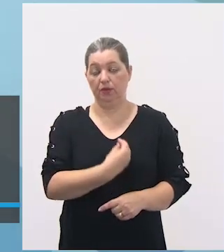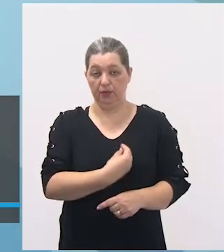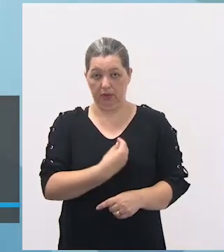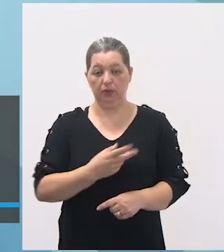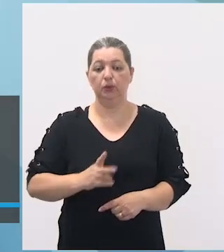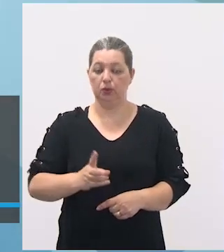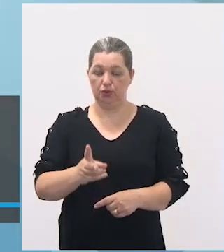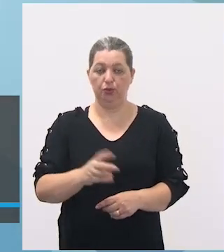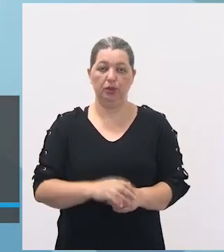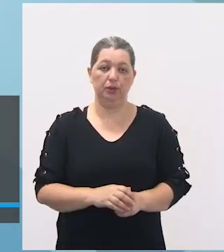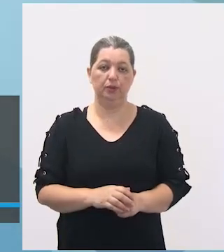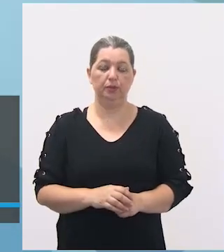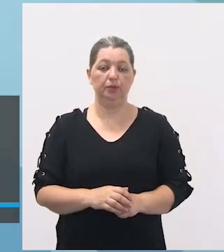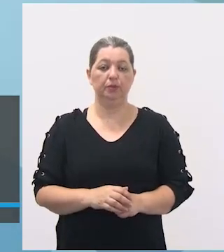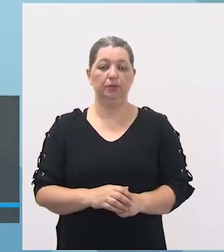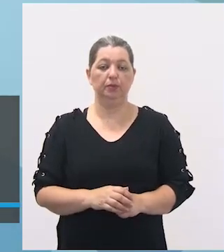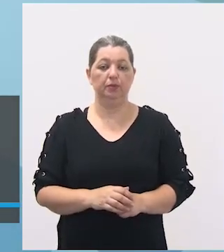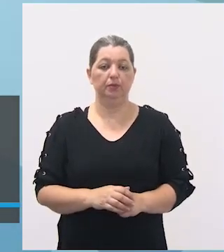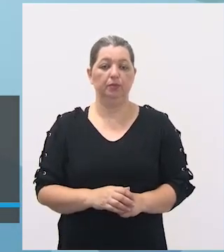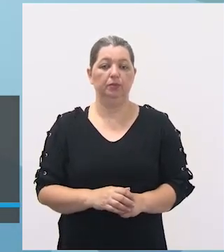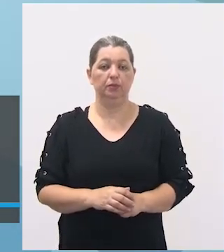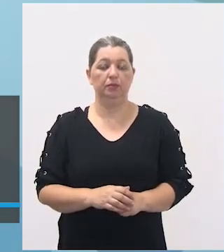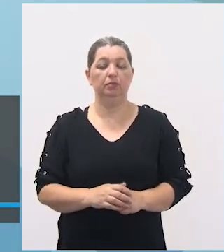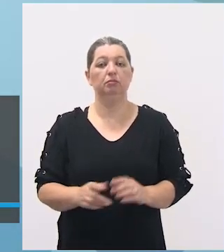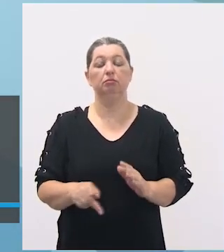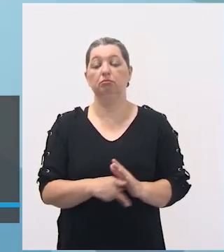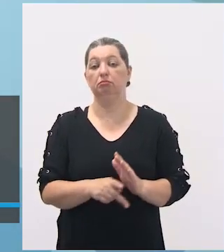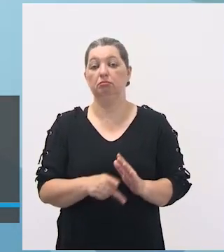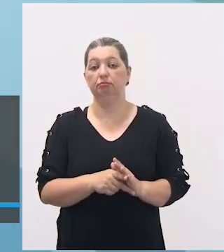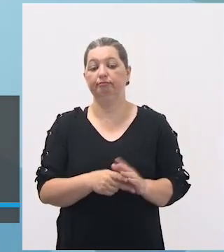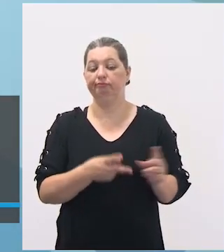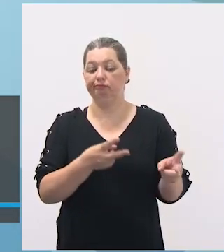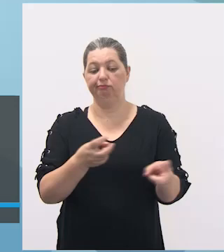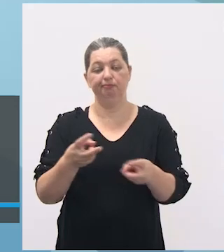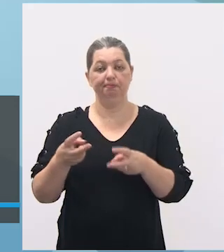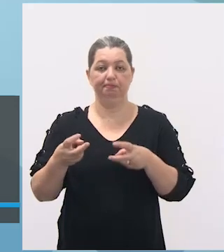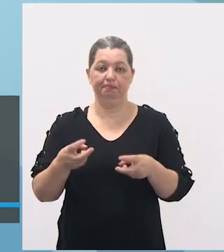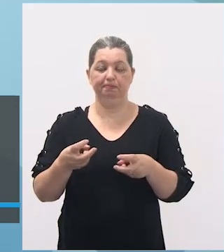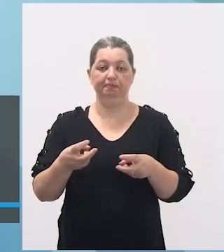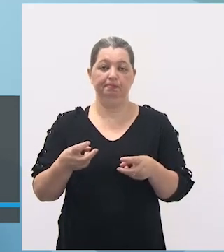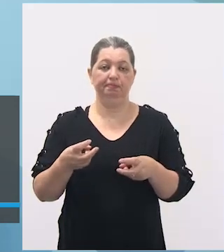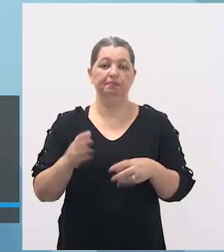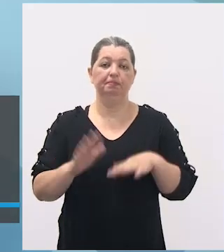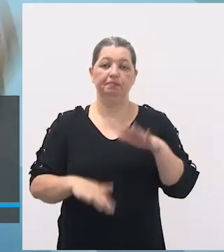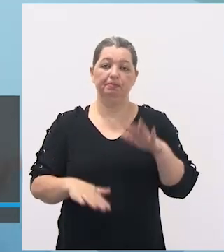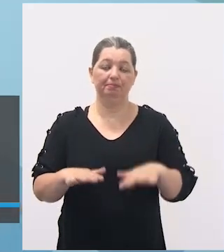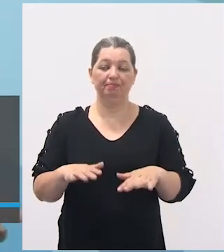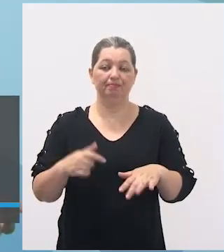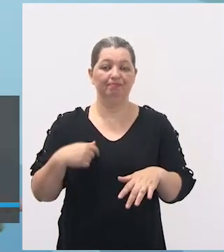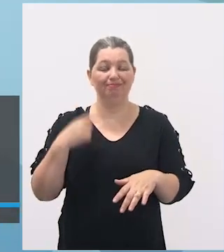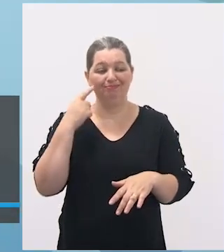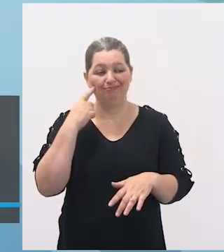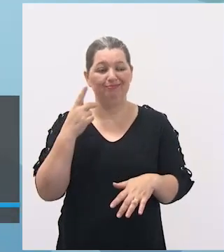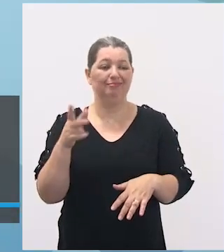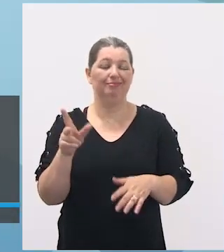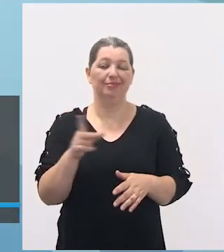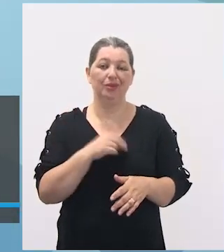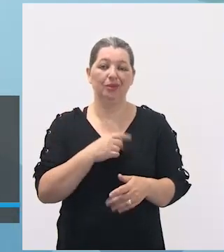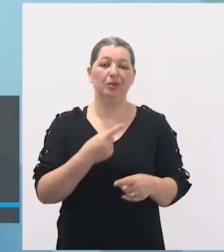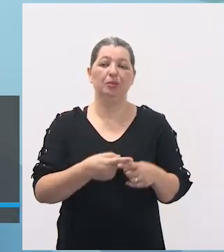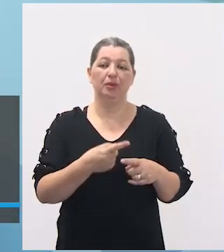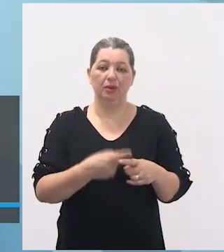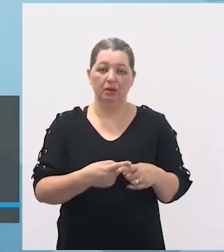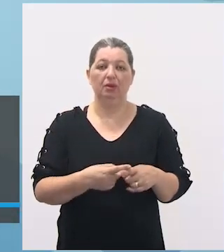né? E nesse cenário, às vezes parece que, puxa vida, mas por que vai fazer mais